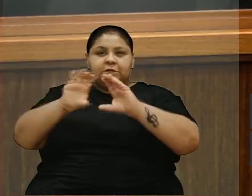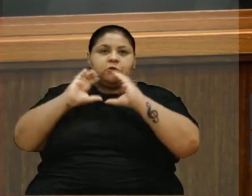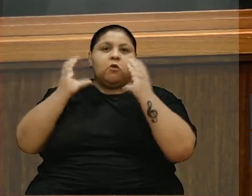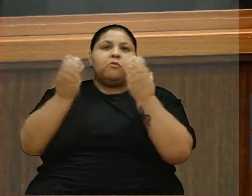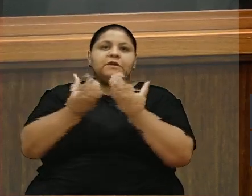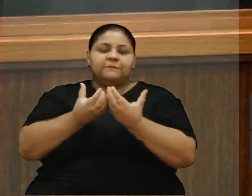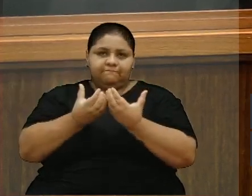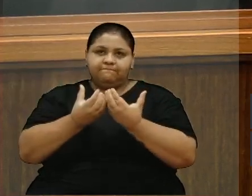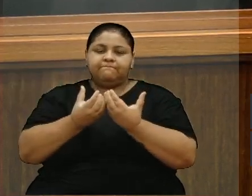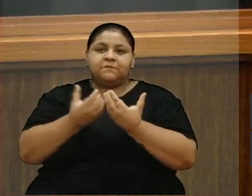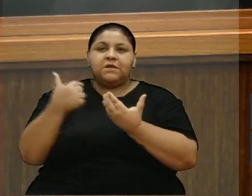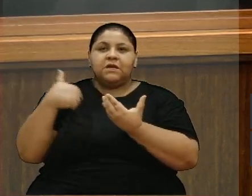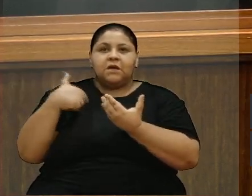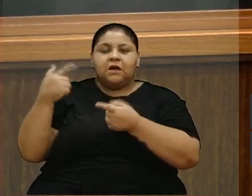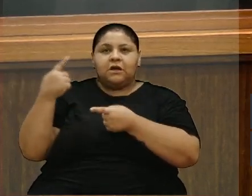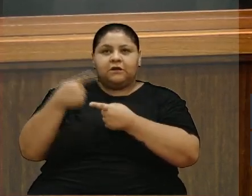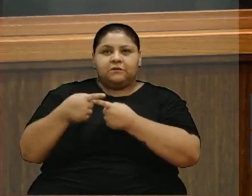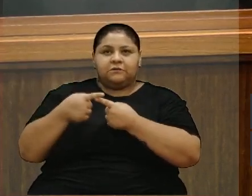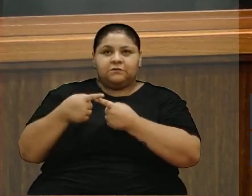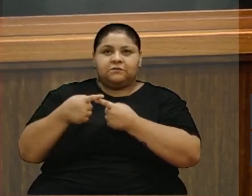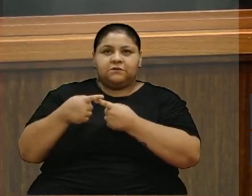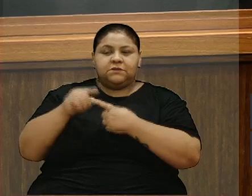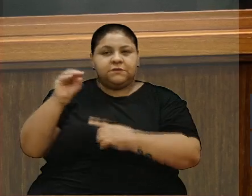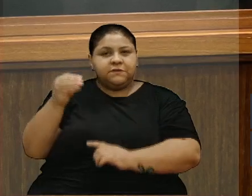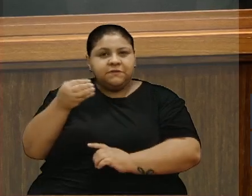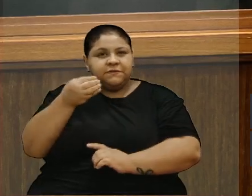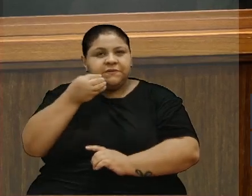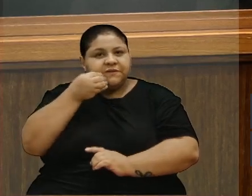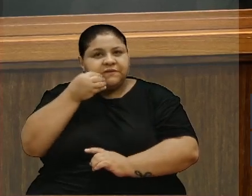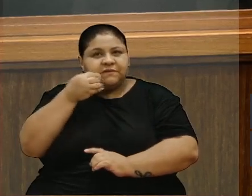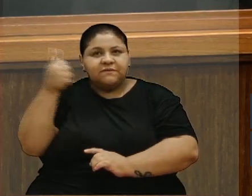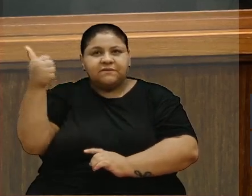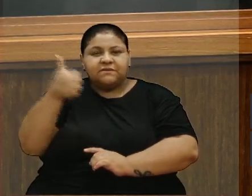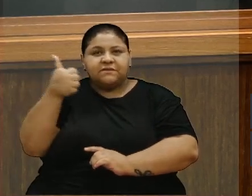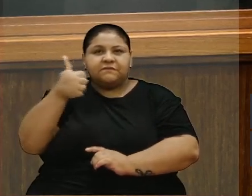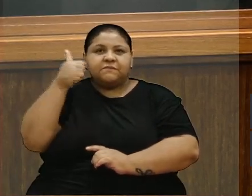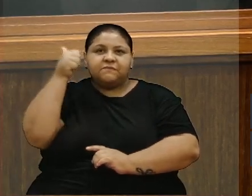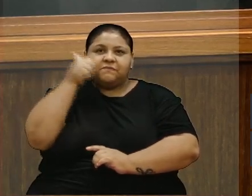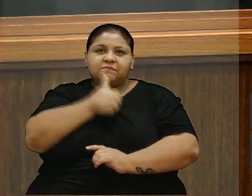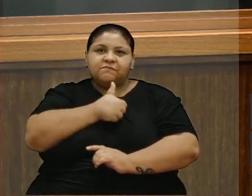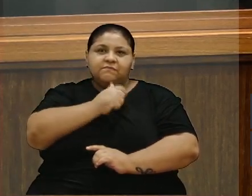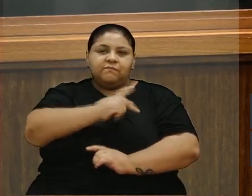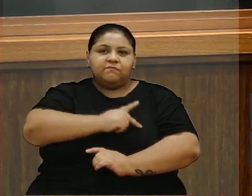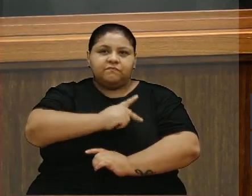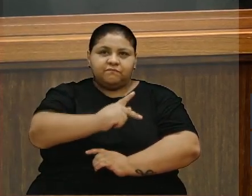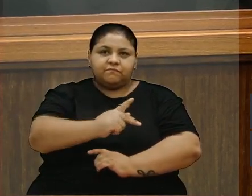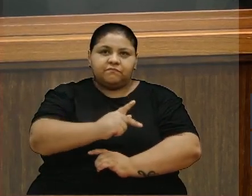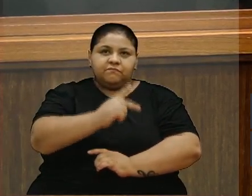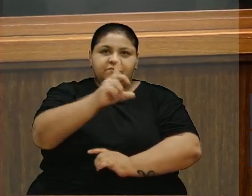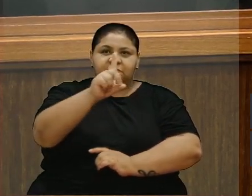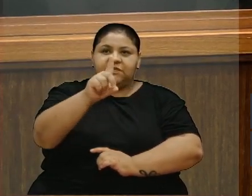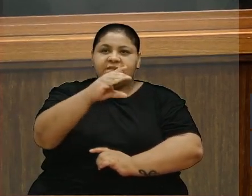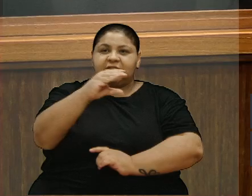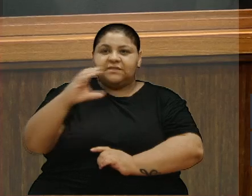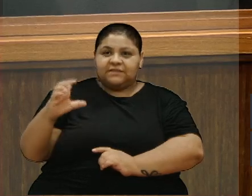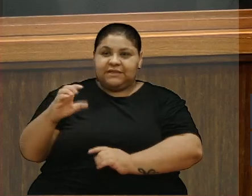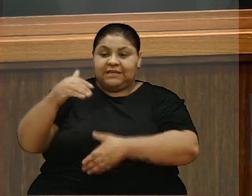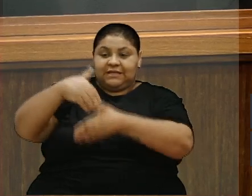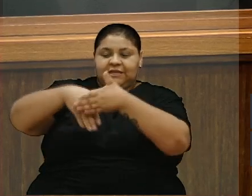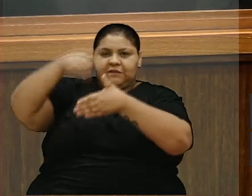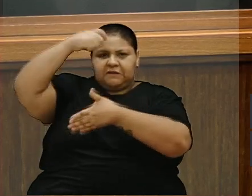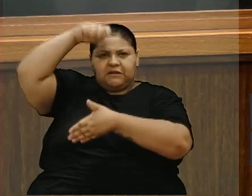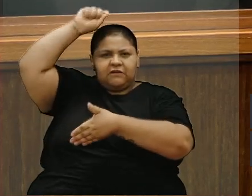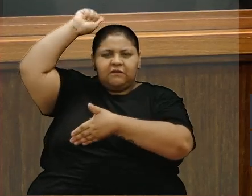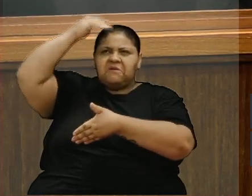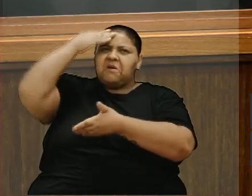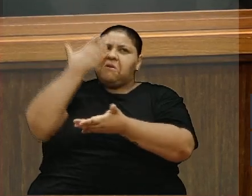Então, eu também tive a oportunidade de ser a primeira mulher presidenta do DCE, da UX. Acredito